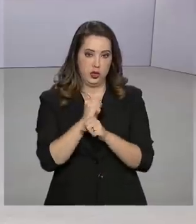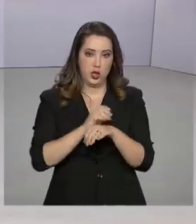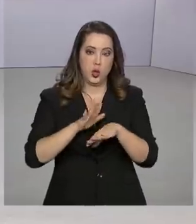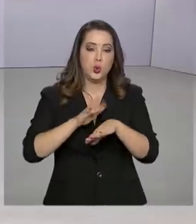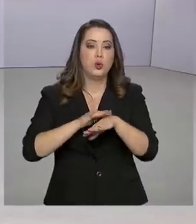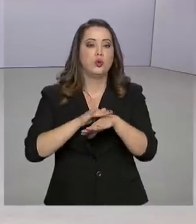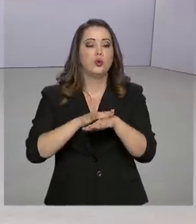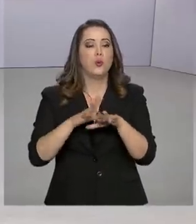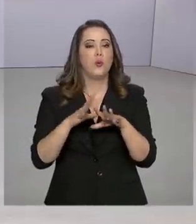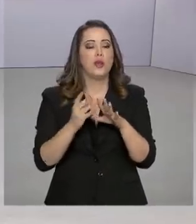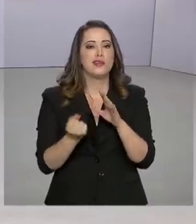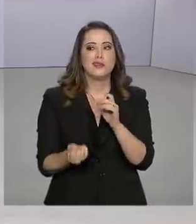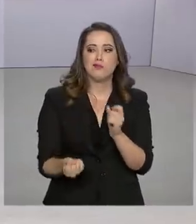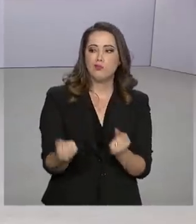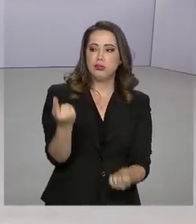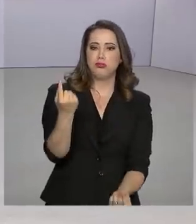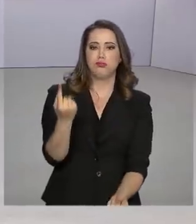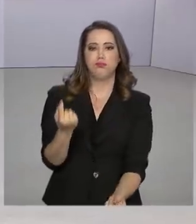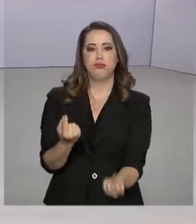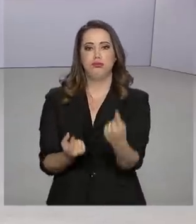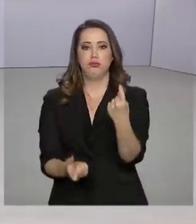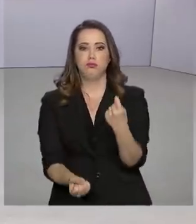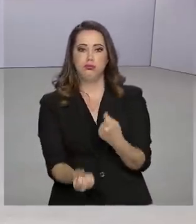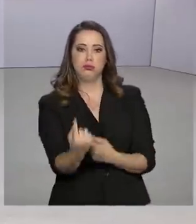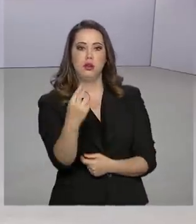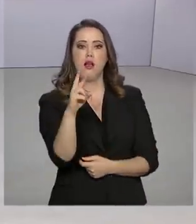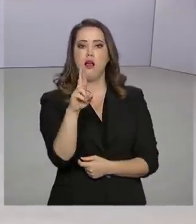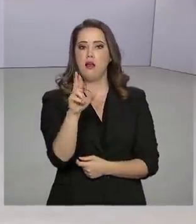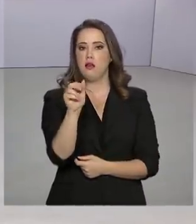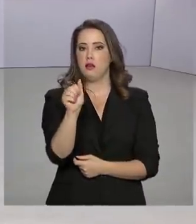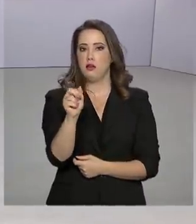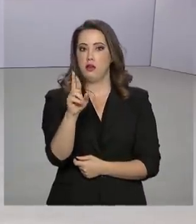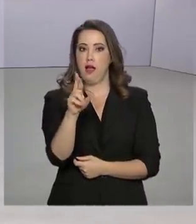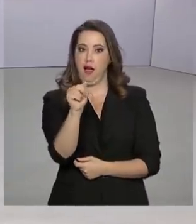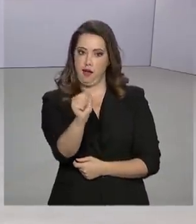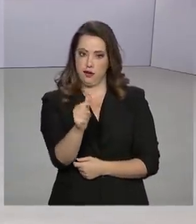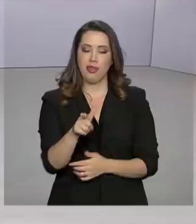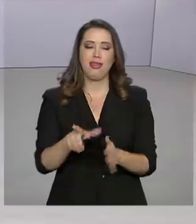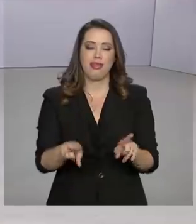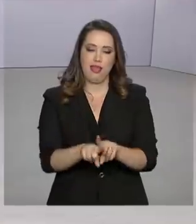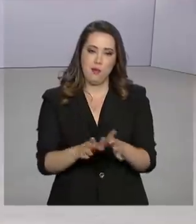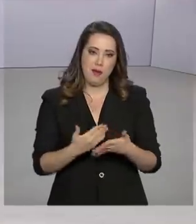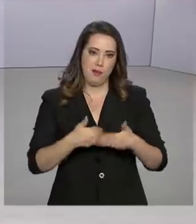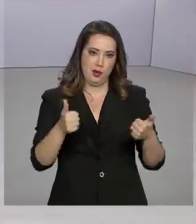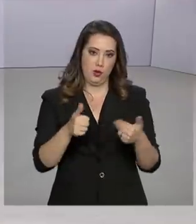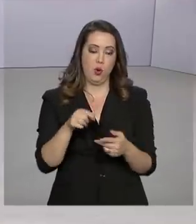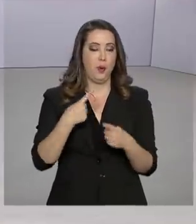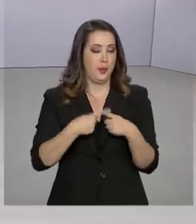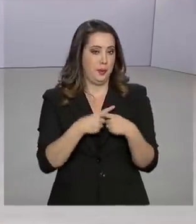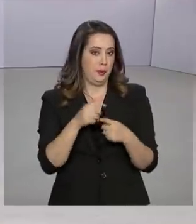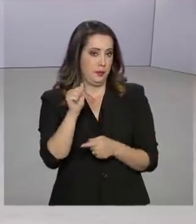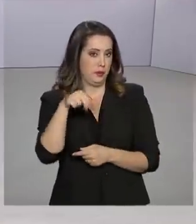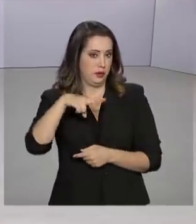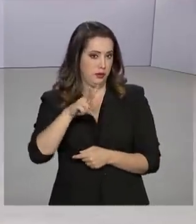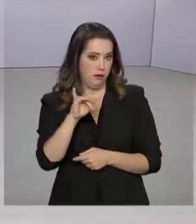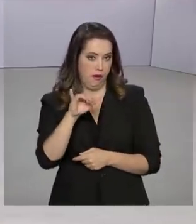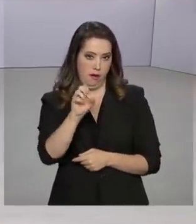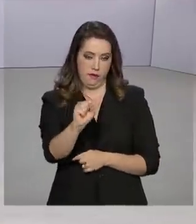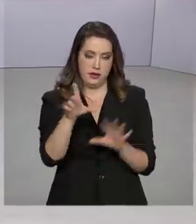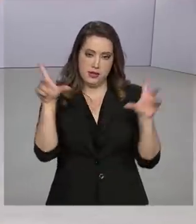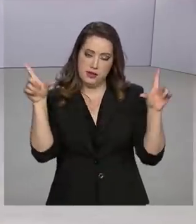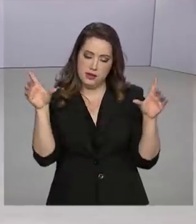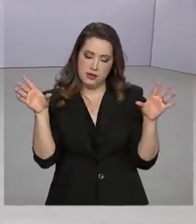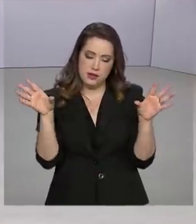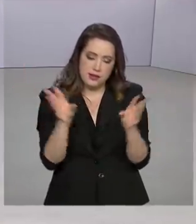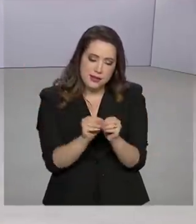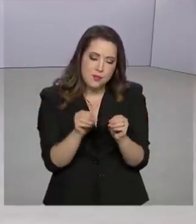raras também ganhou um reforço à anvisa simplificou as regras para aprovação de medicamentos para tratar essas doenças como resultado